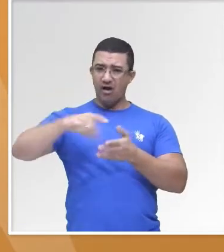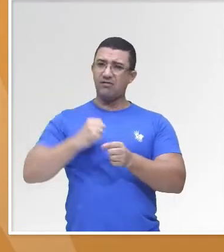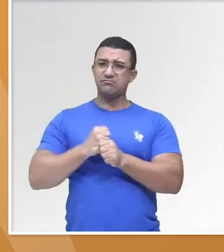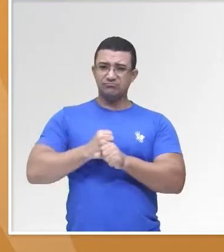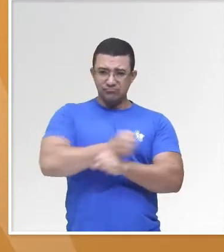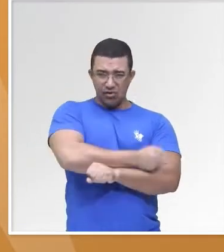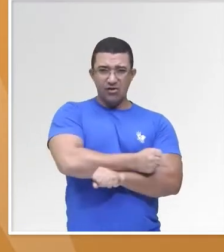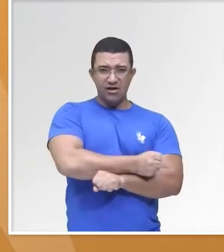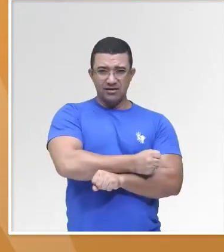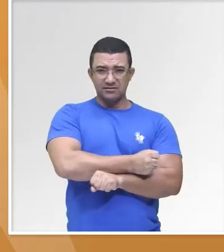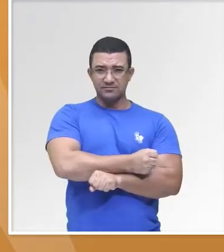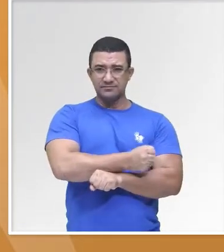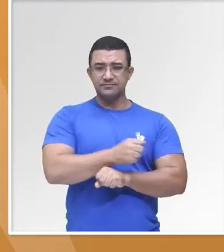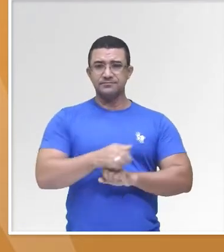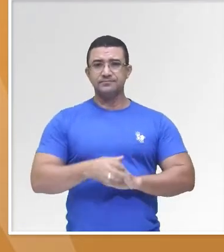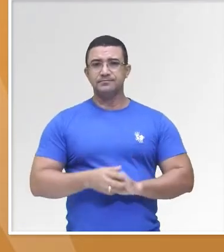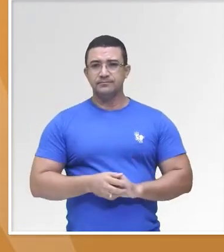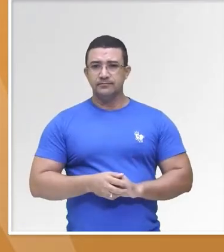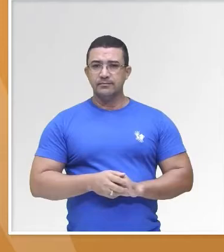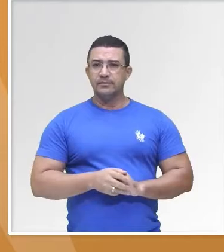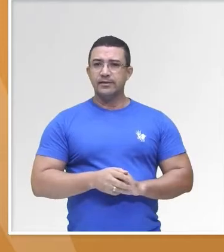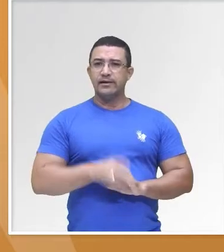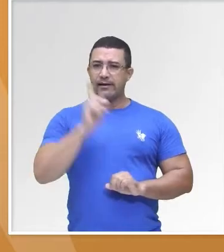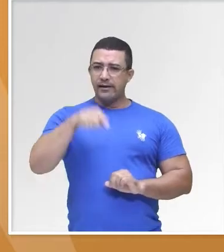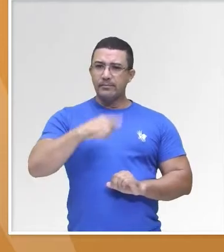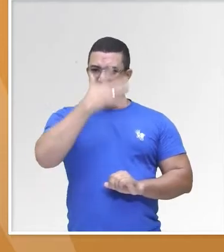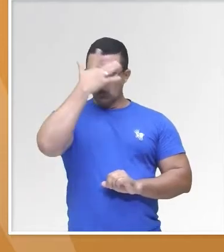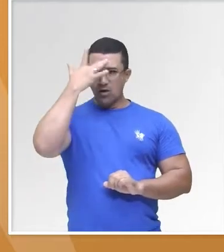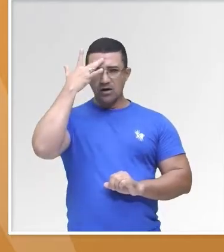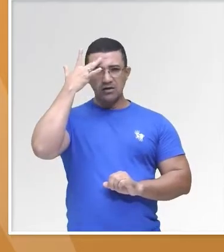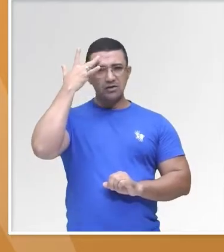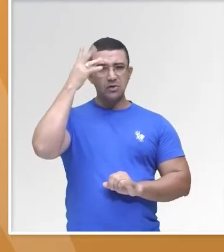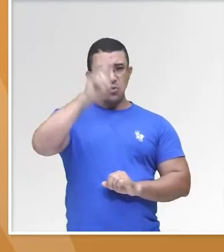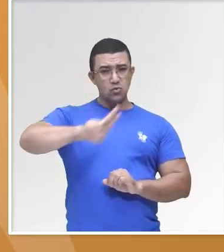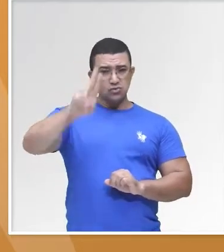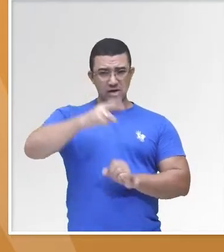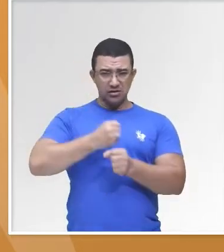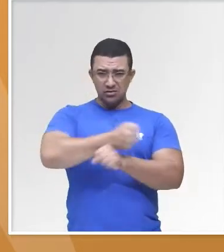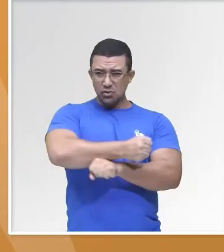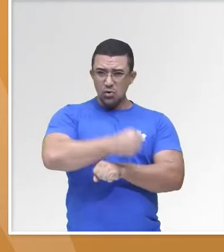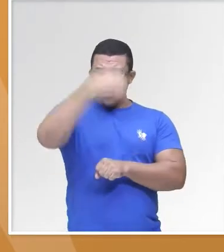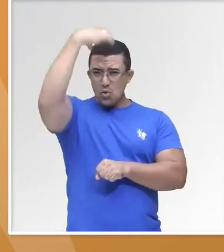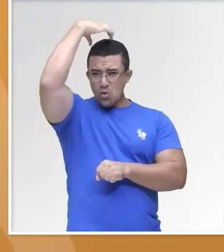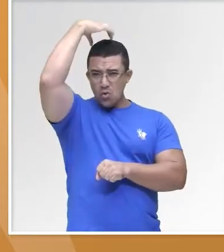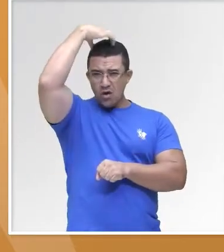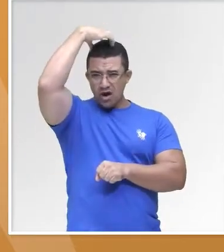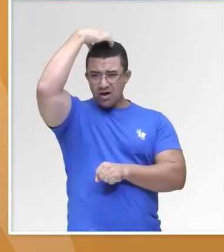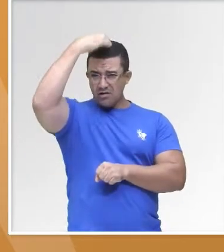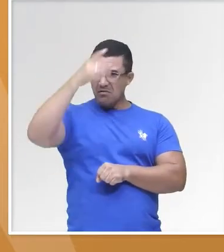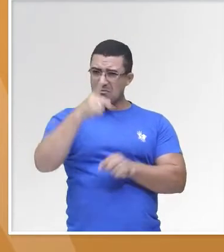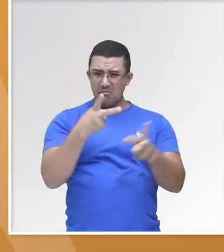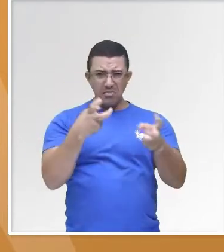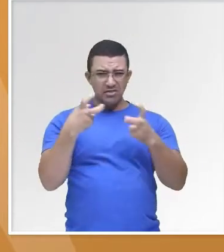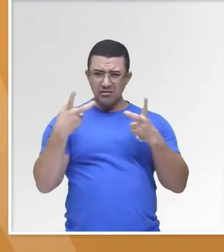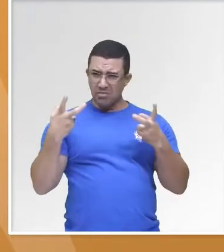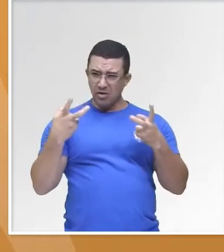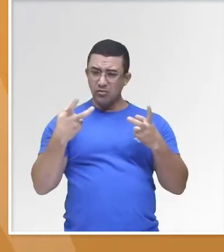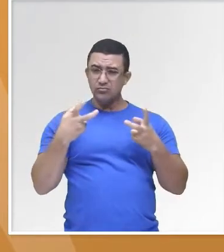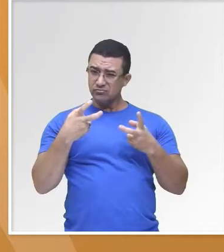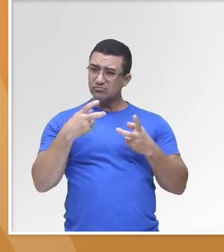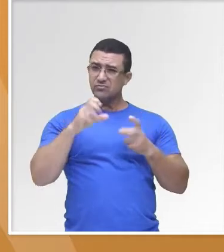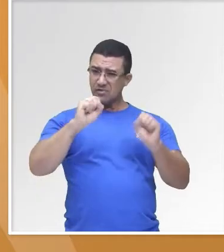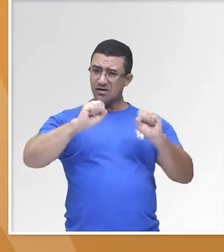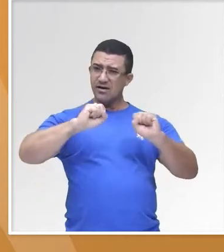nesse sentido? Que está sendo usada? Será que o rei não percebeu? Lógico que ele percebia que tinha